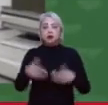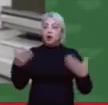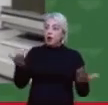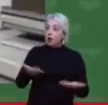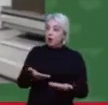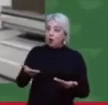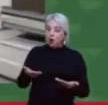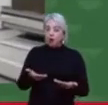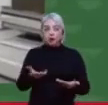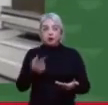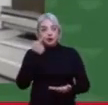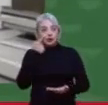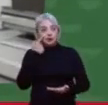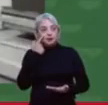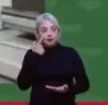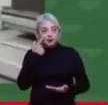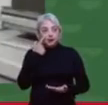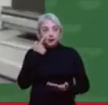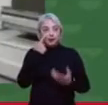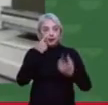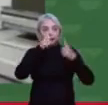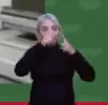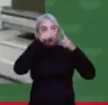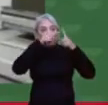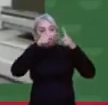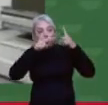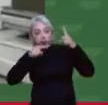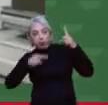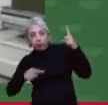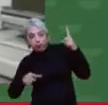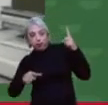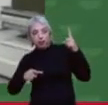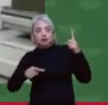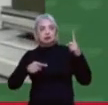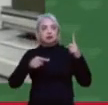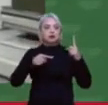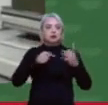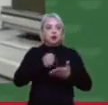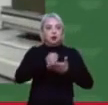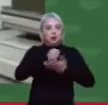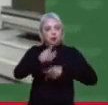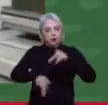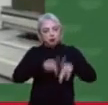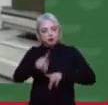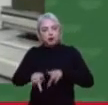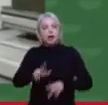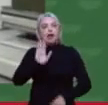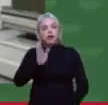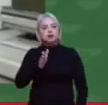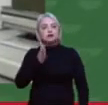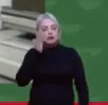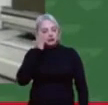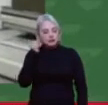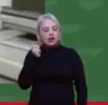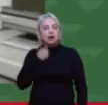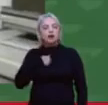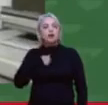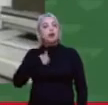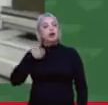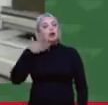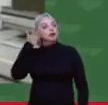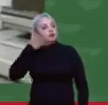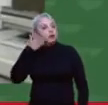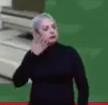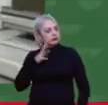agora, como ele vê que está derretendo aí nas pesquisas, está diminuindo seu apoio popular, ele já está preparando um discurso